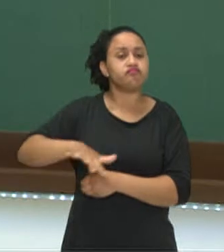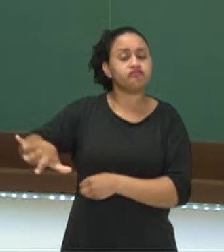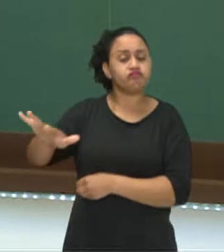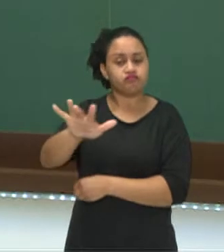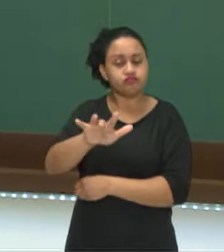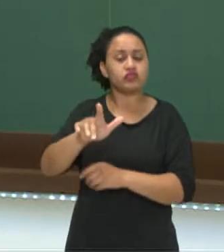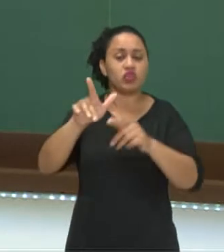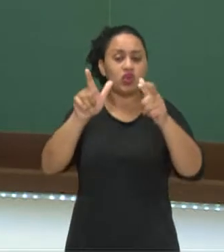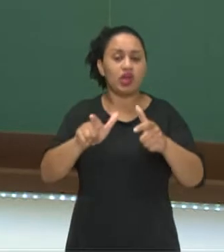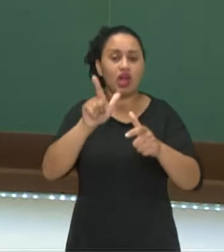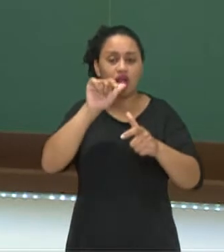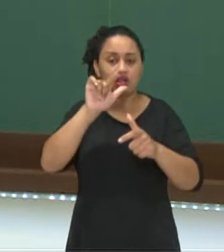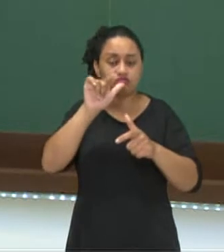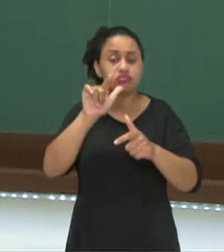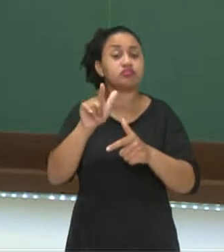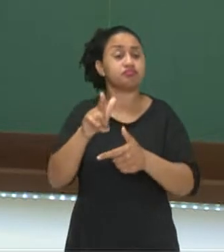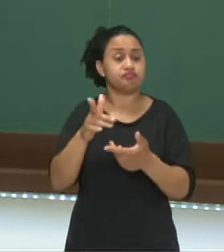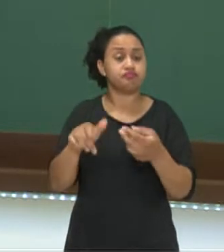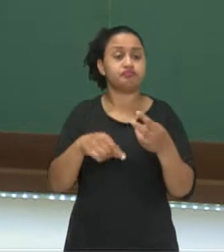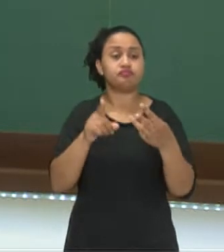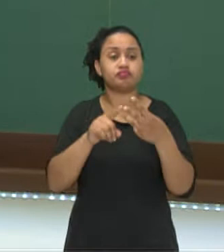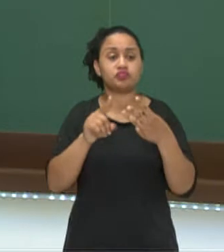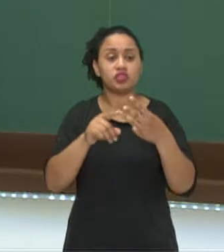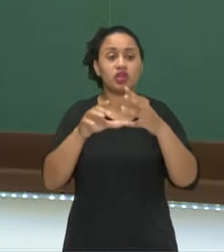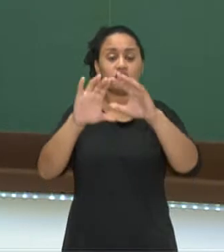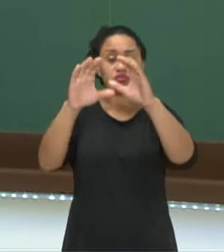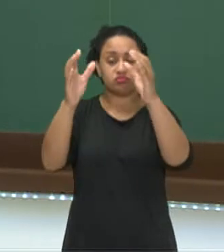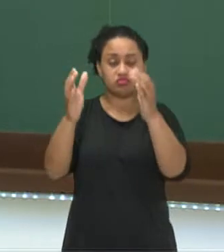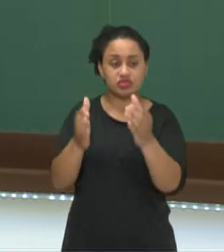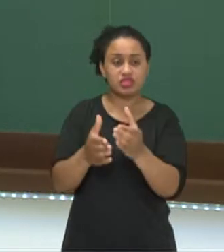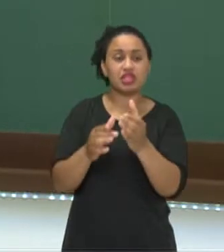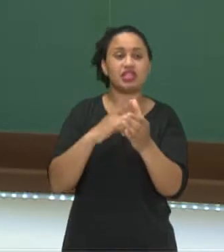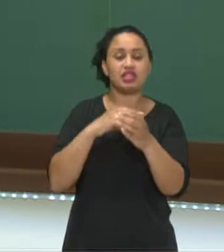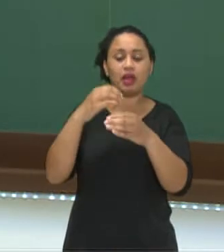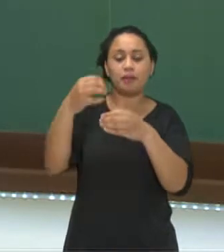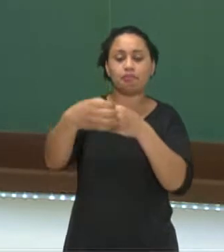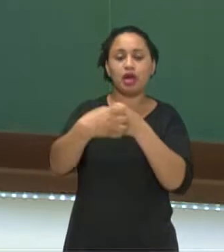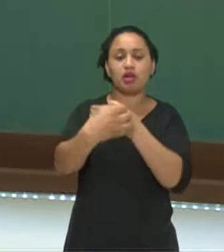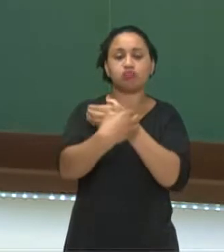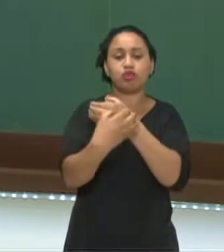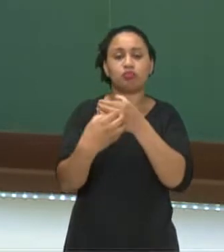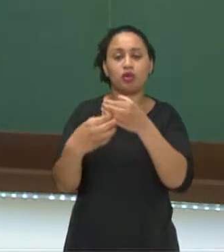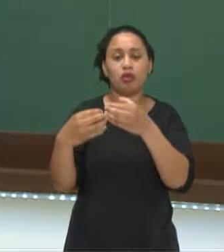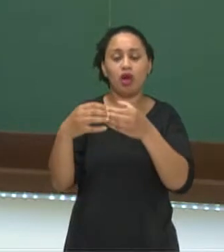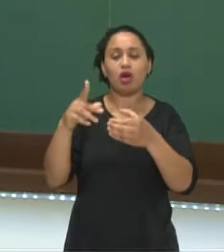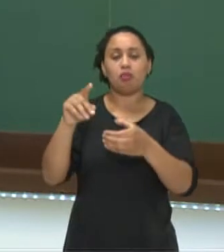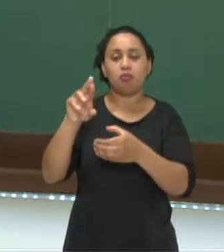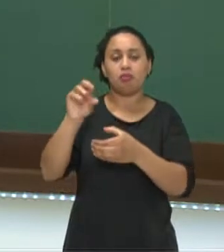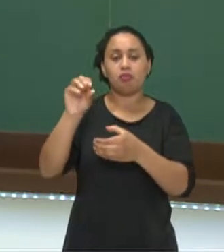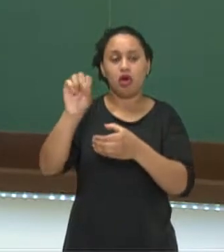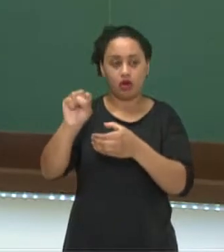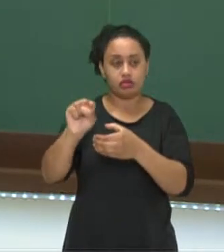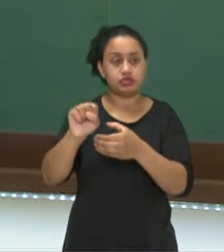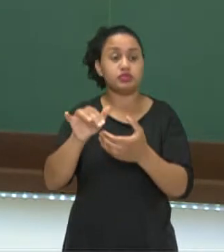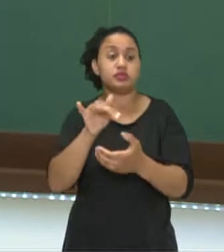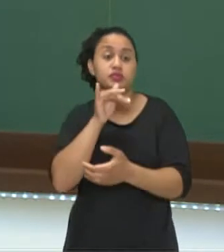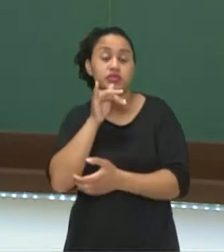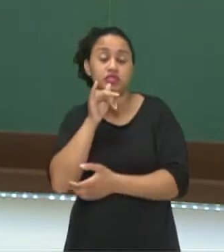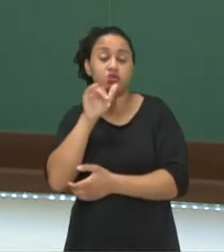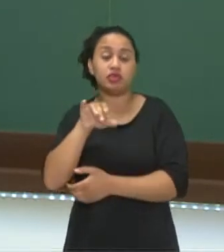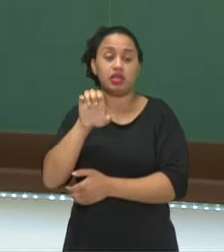em ambientes aquáticos. E o corpo dele é formado com poros, como, por exemplo, as